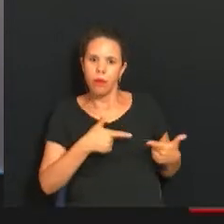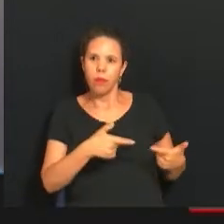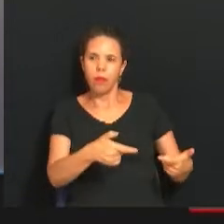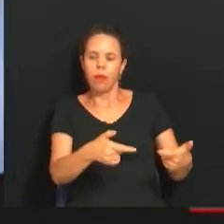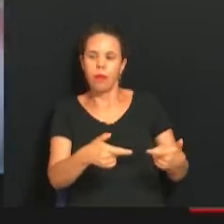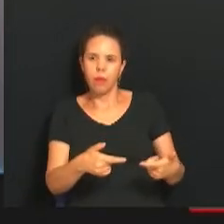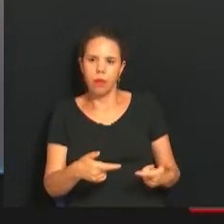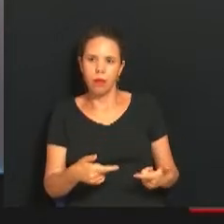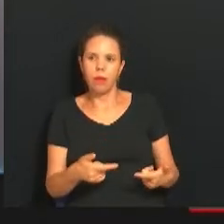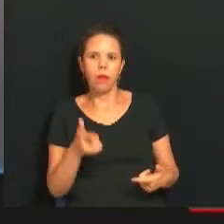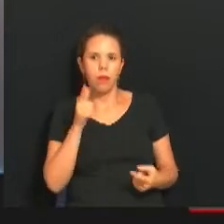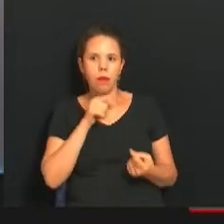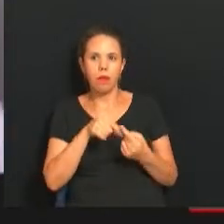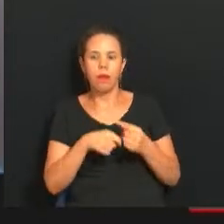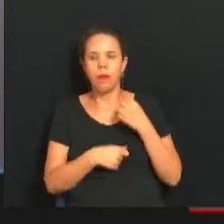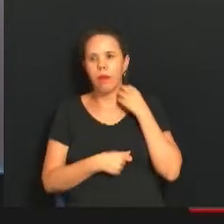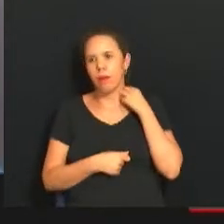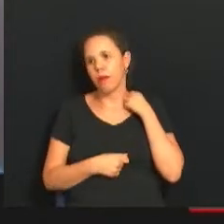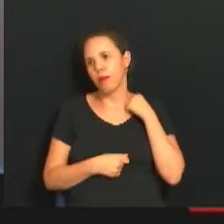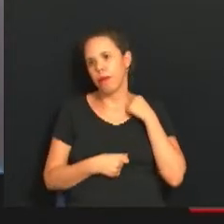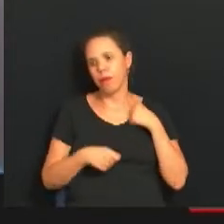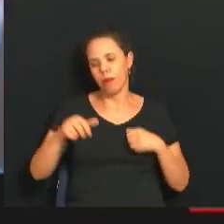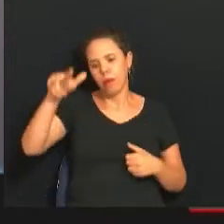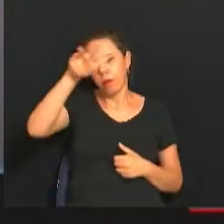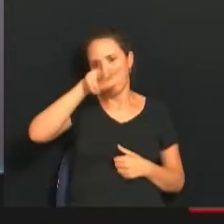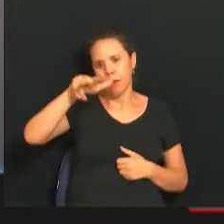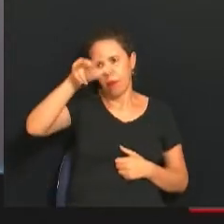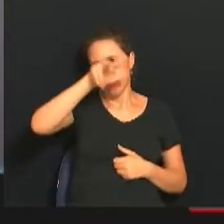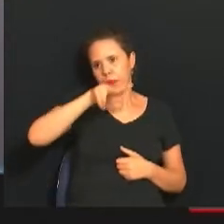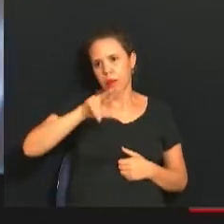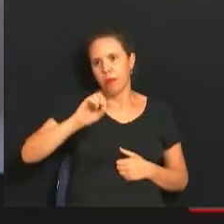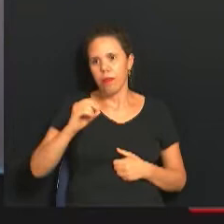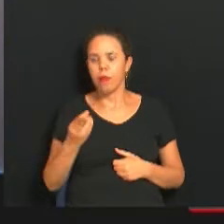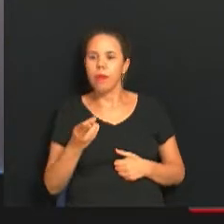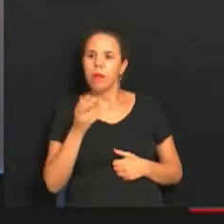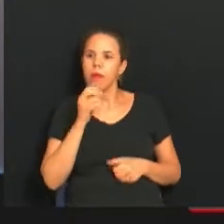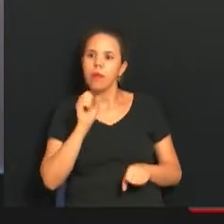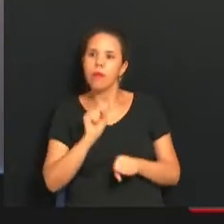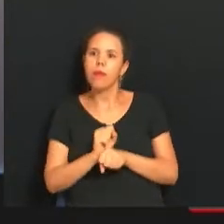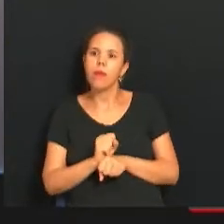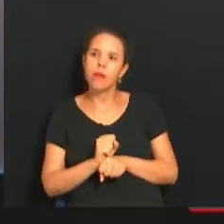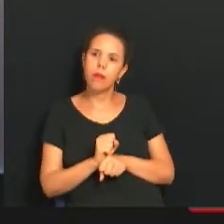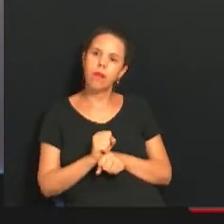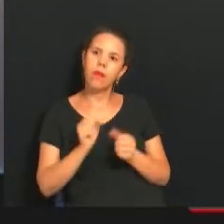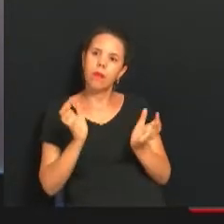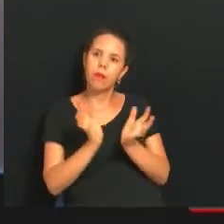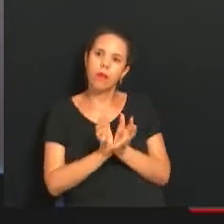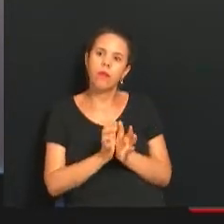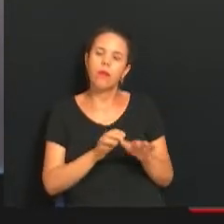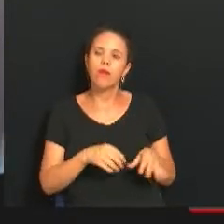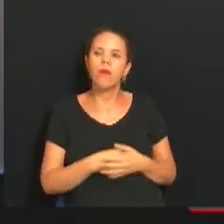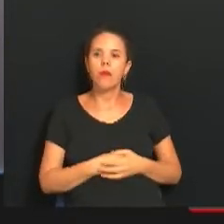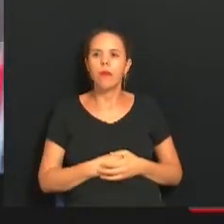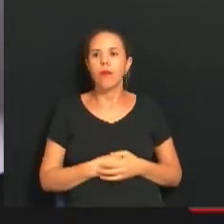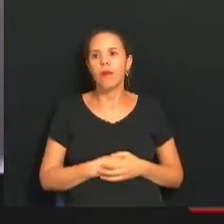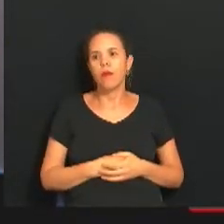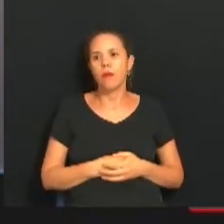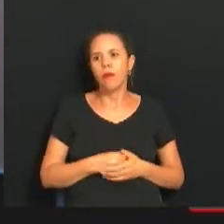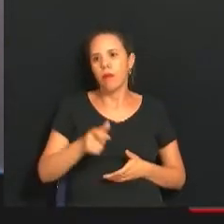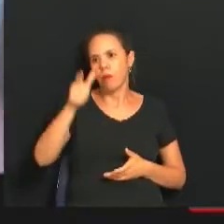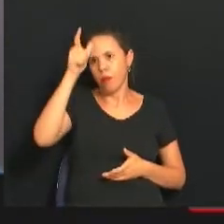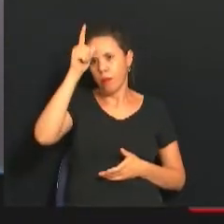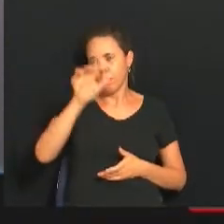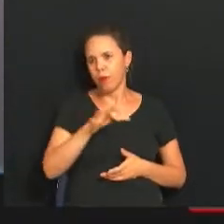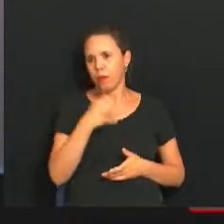longo alcance, ou de drones, ou mesmo de estacionar tropas britânicas, alemãs, francesas